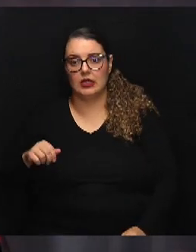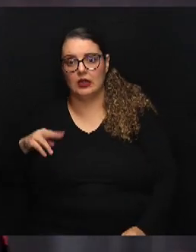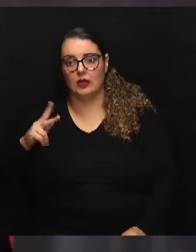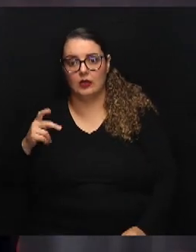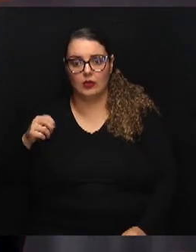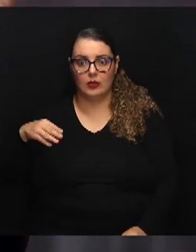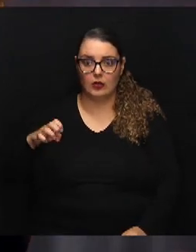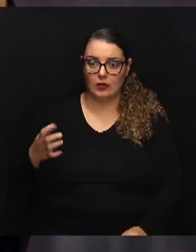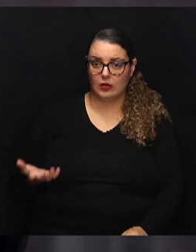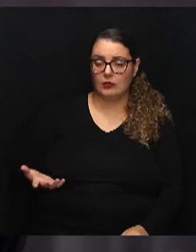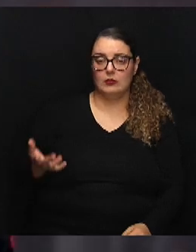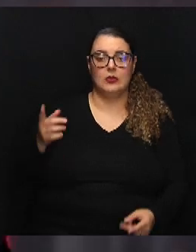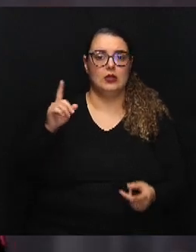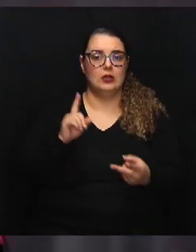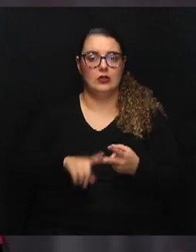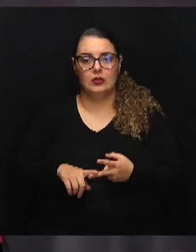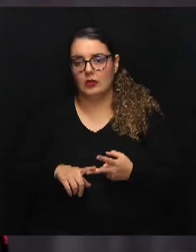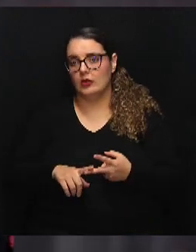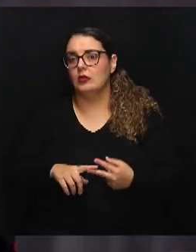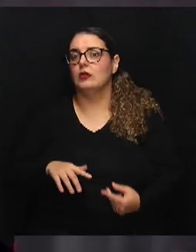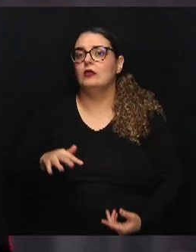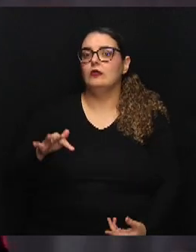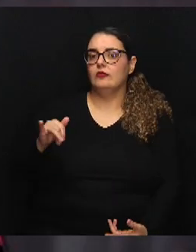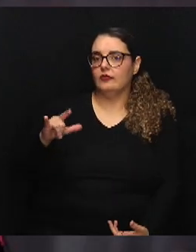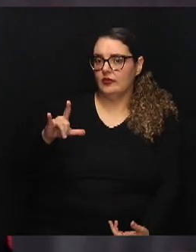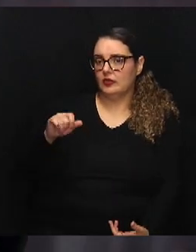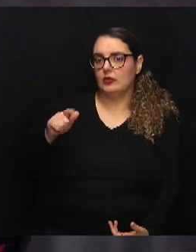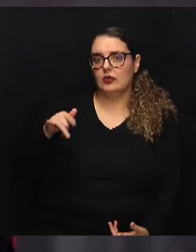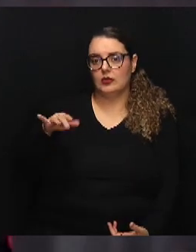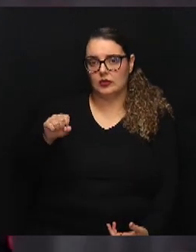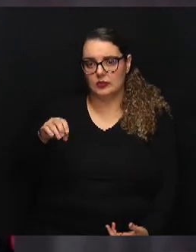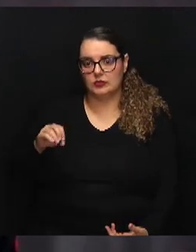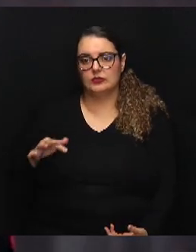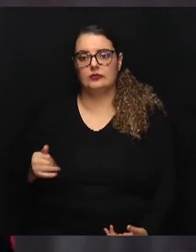enfim, filósofos falam muito sobre isso, Leandro Carnal,